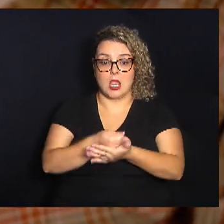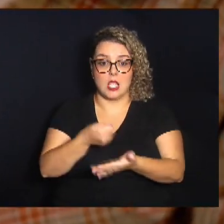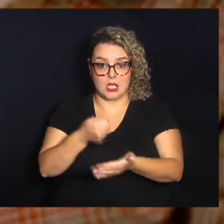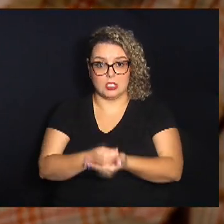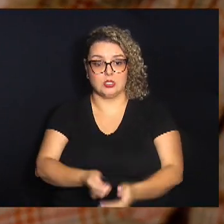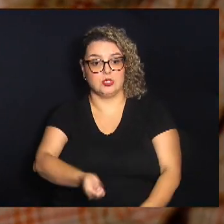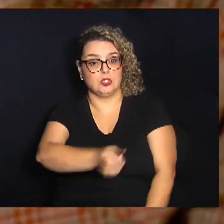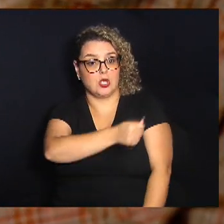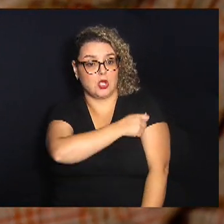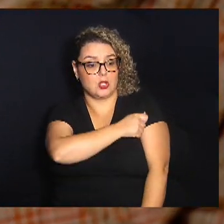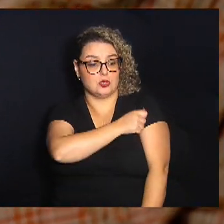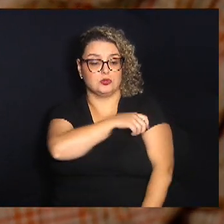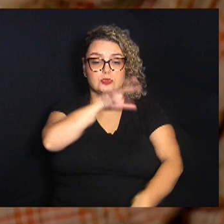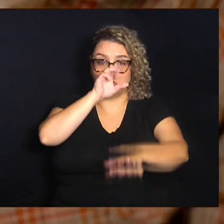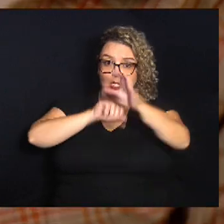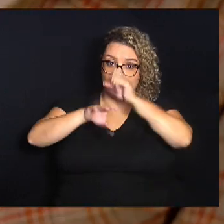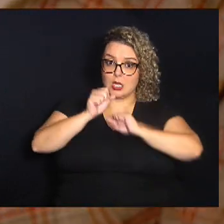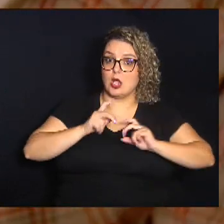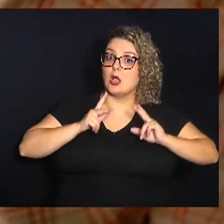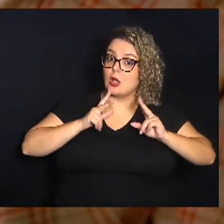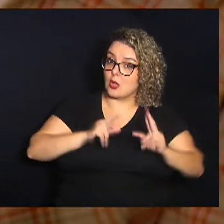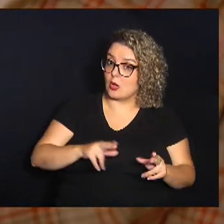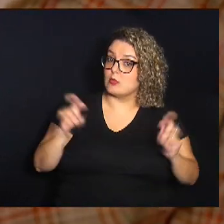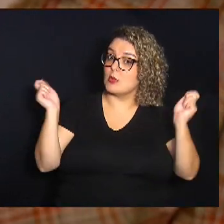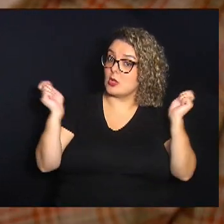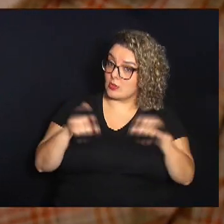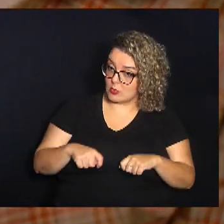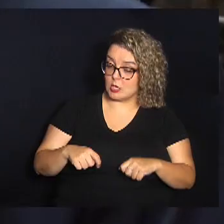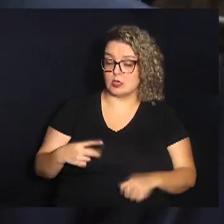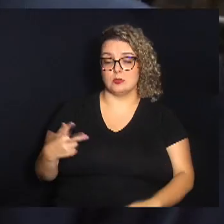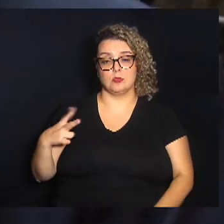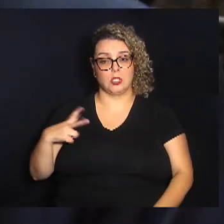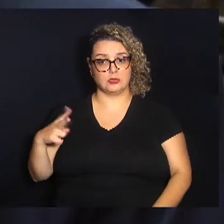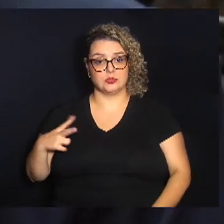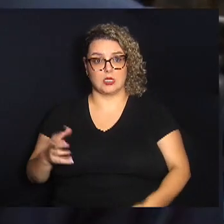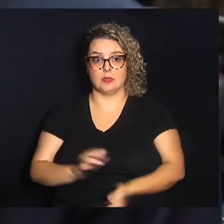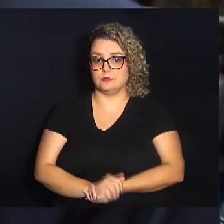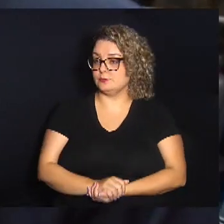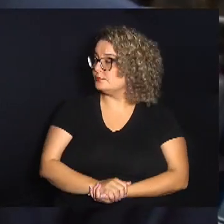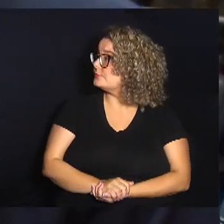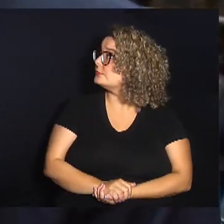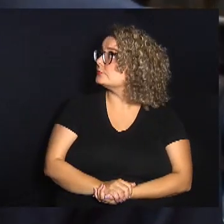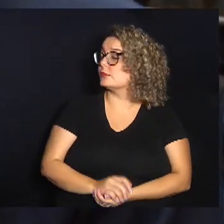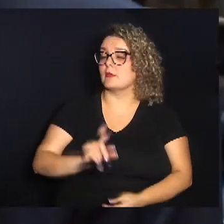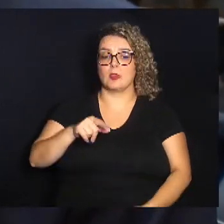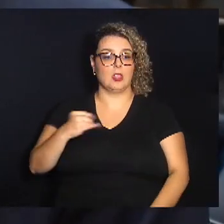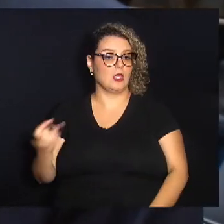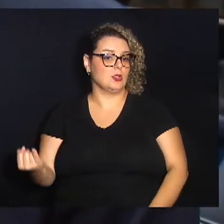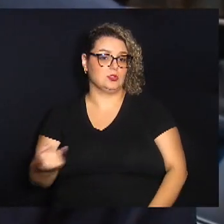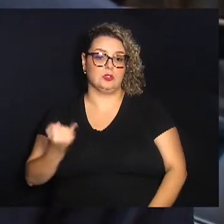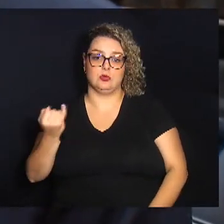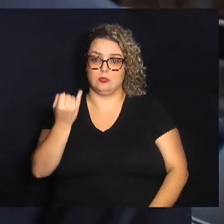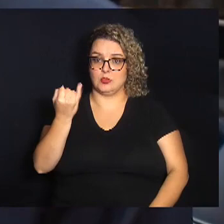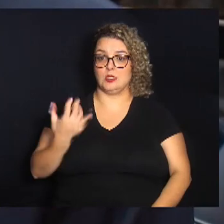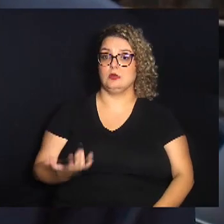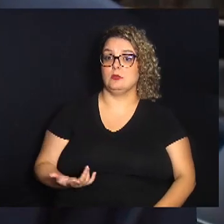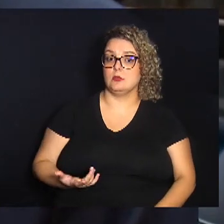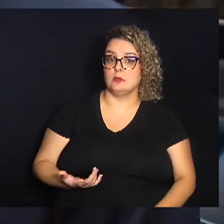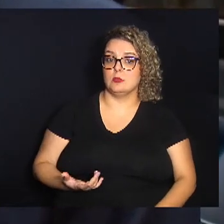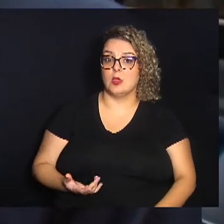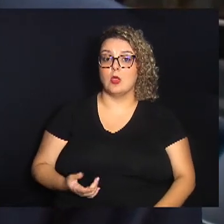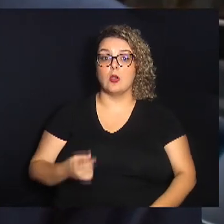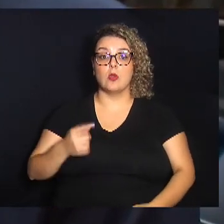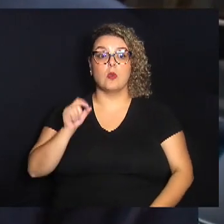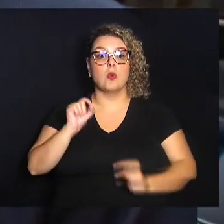possa aprender de acordo com suas capacidades individuais. É de extrema necessidade e a relevância é enorme. O que